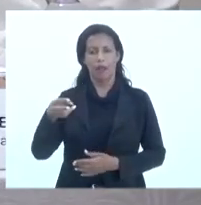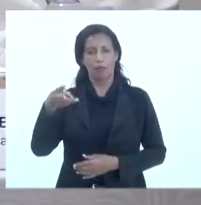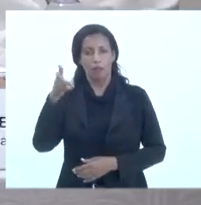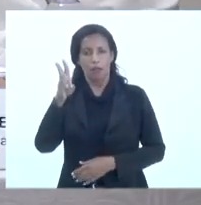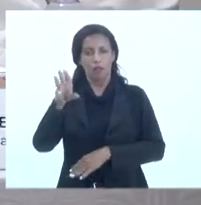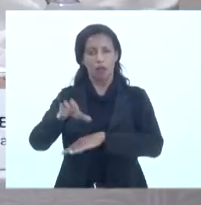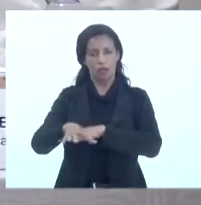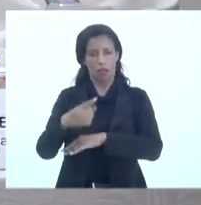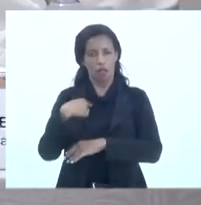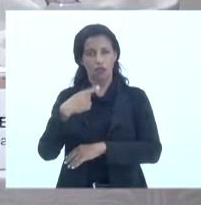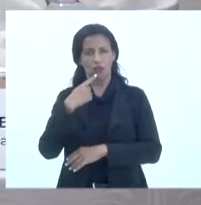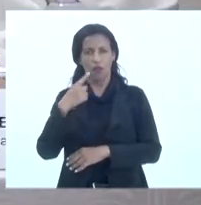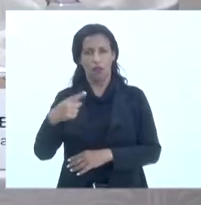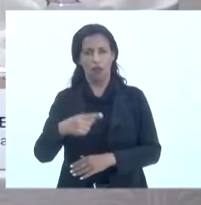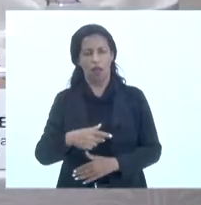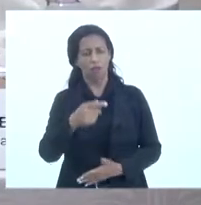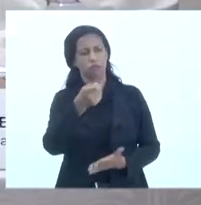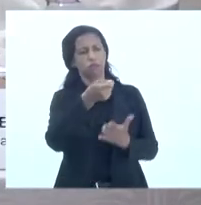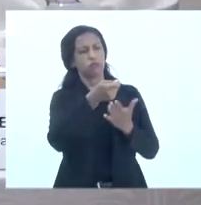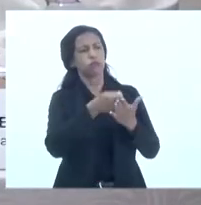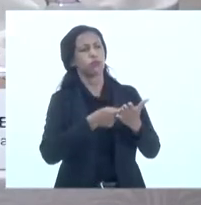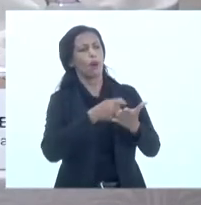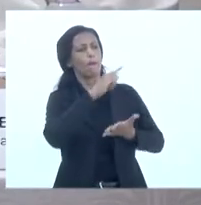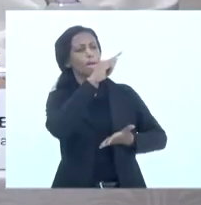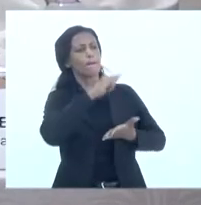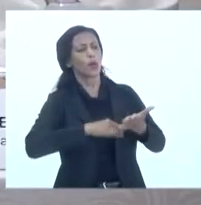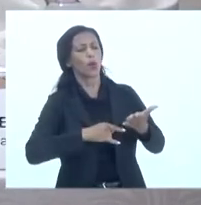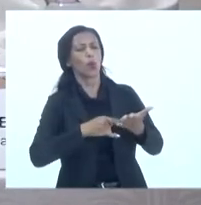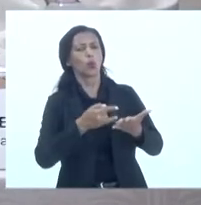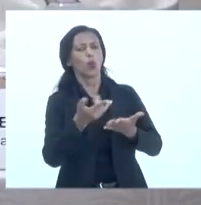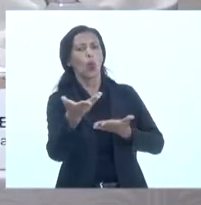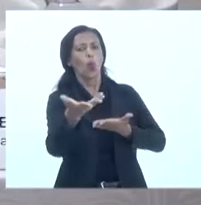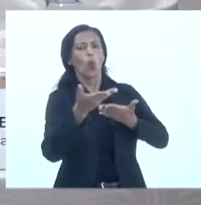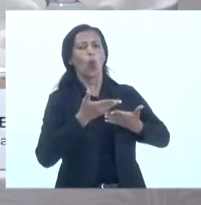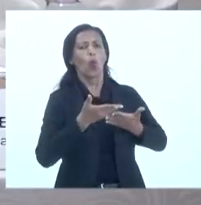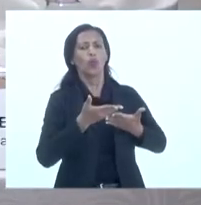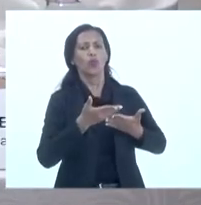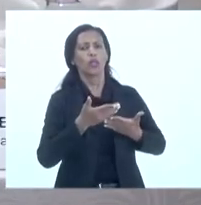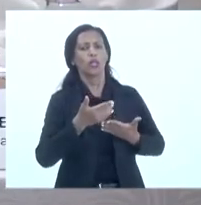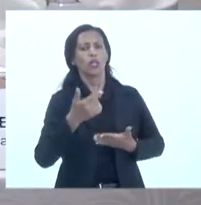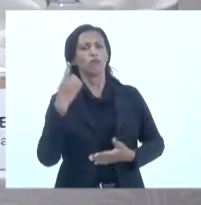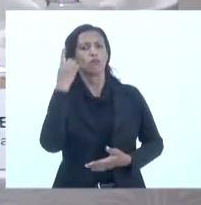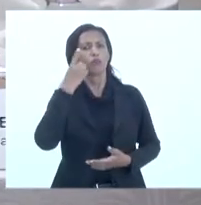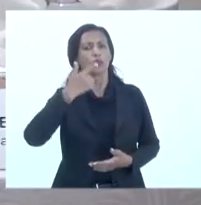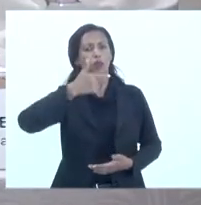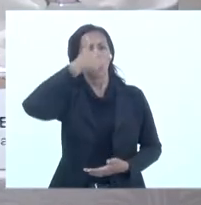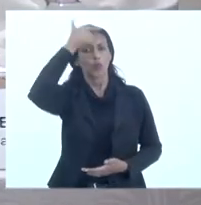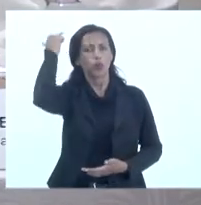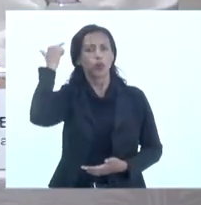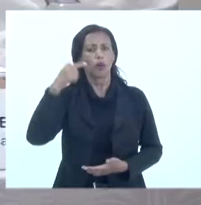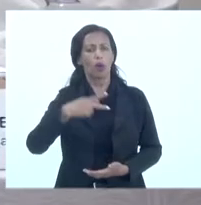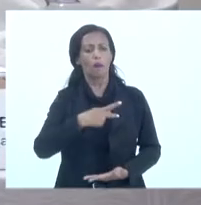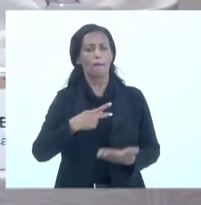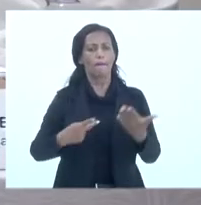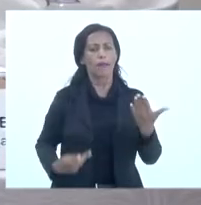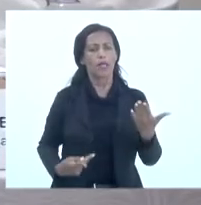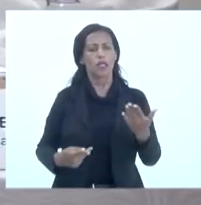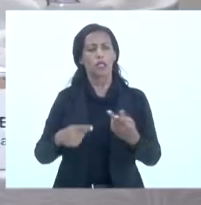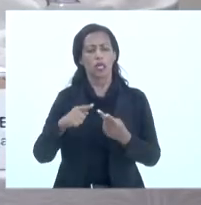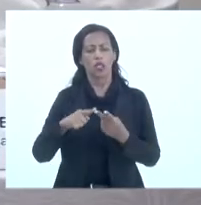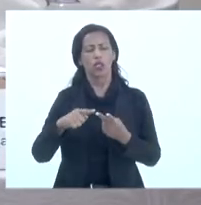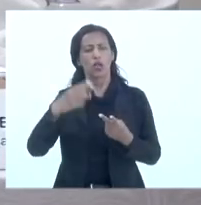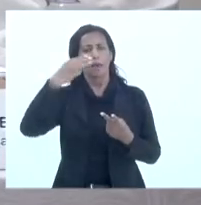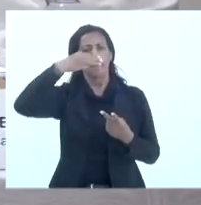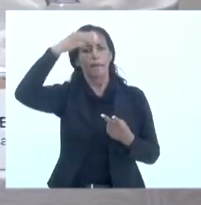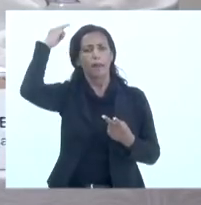notícia. Protocolei um pedido de CPI, convidei o Luiz Paulo para ser o presidente, deputado Luiz Paulo, convidei o Márcio Pacheco para ser o relator.